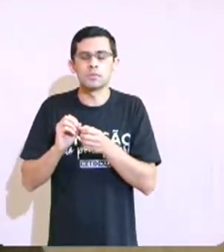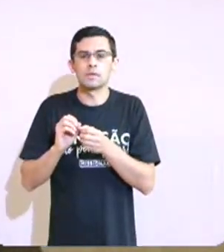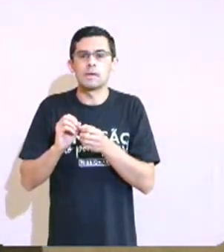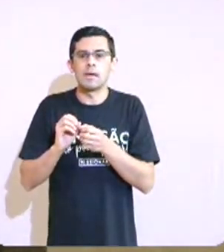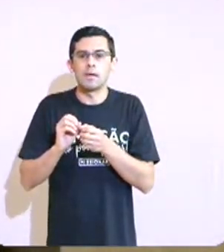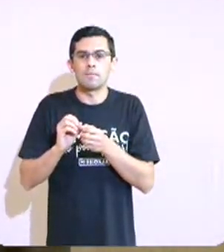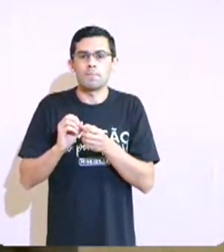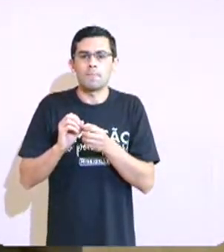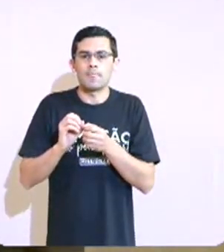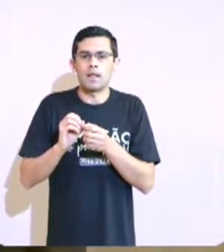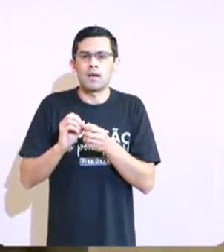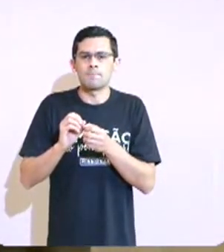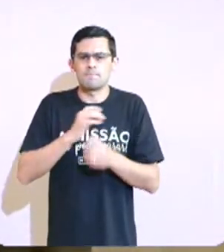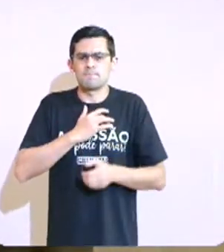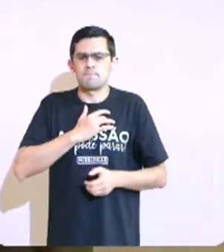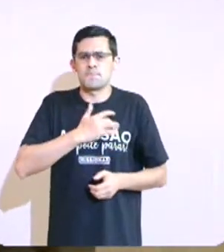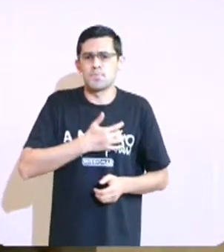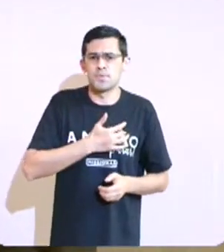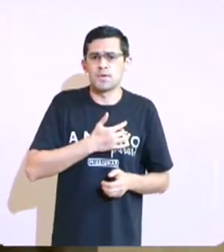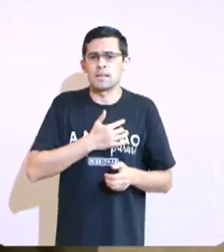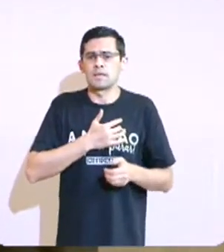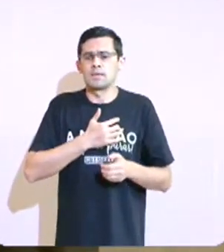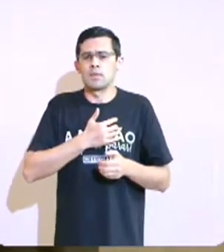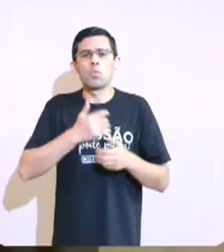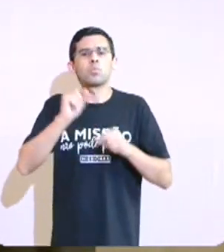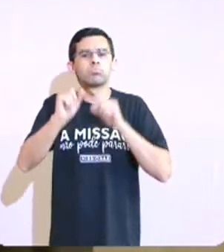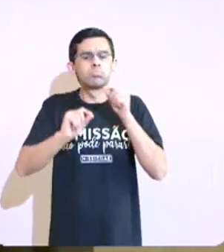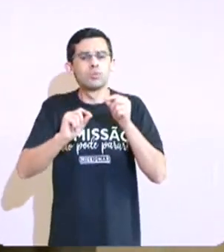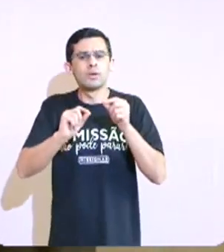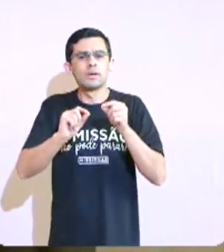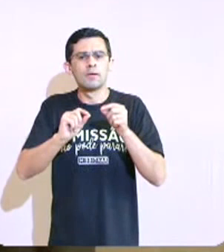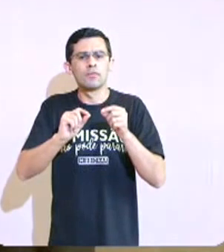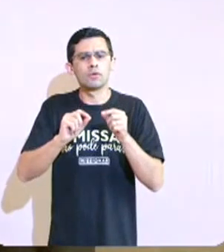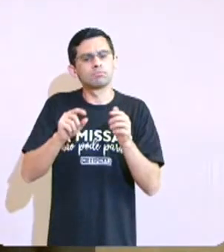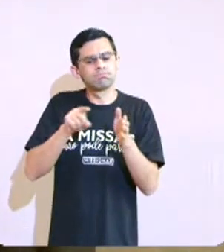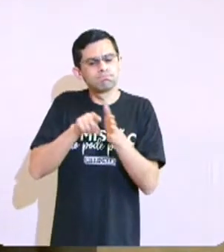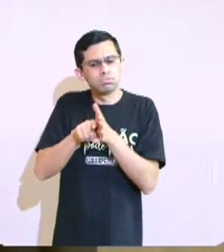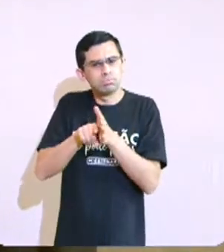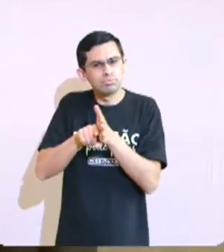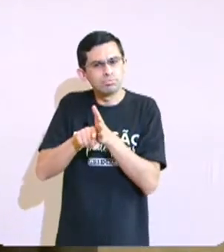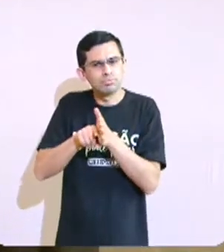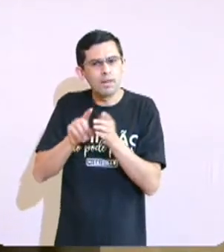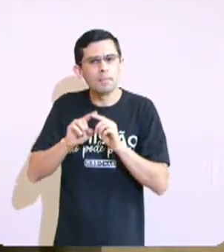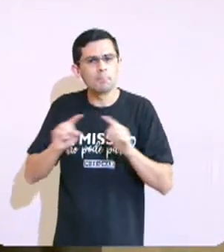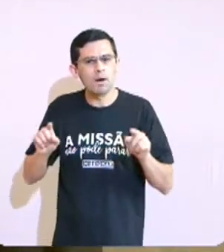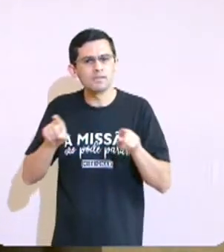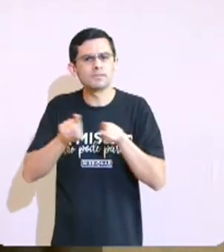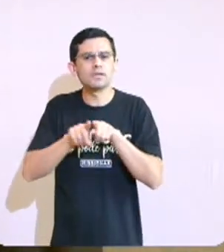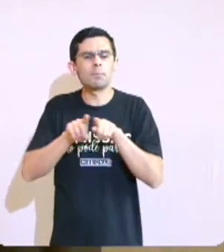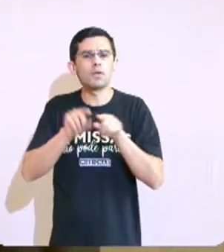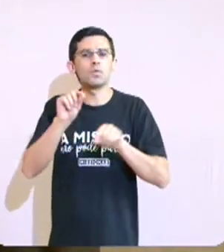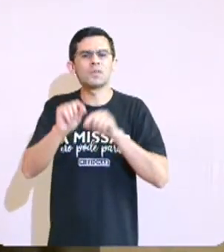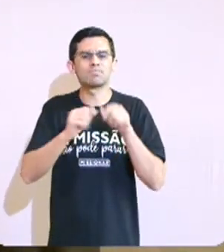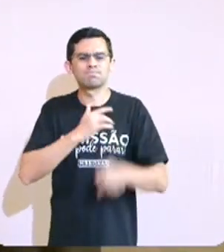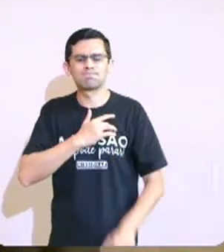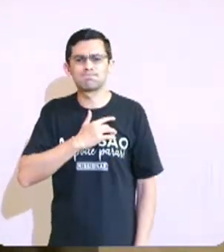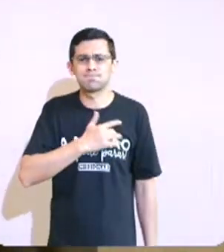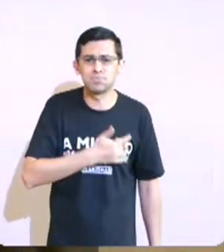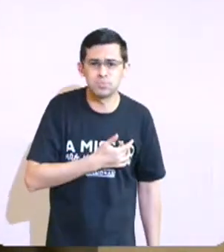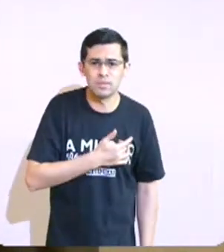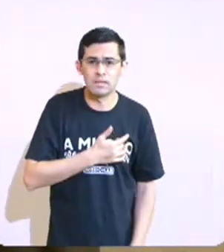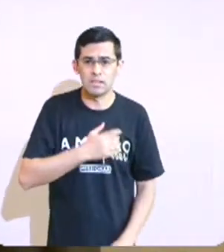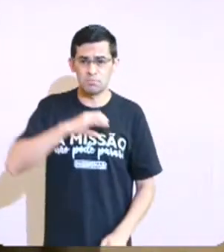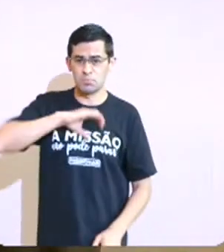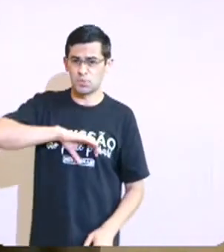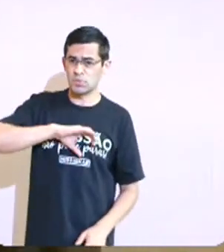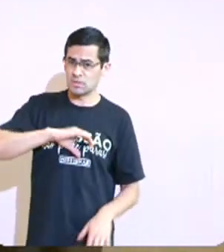a palavra compaixão, splagna, foi analisada. Mas a palavra compaixão na língua